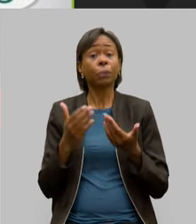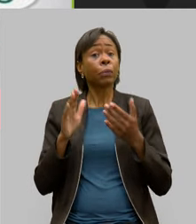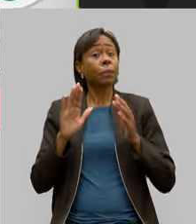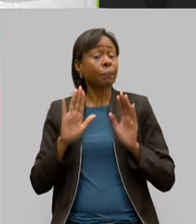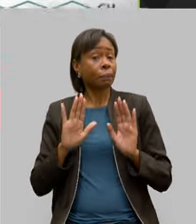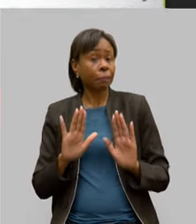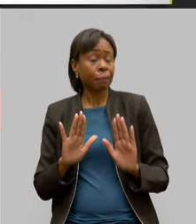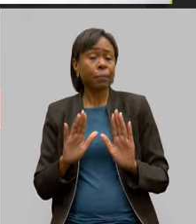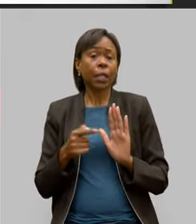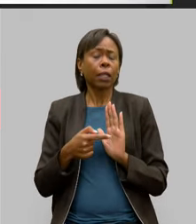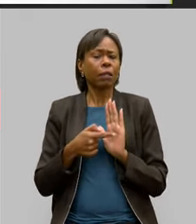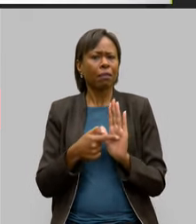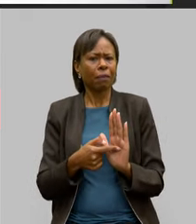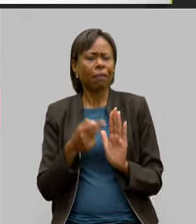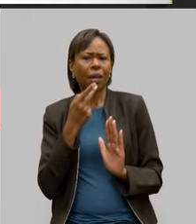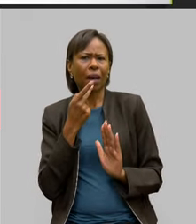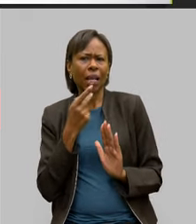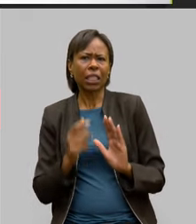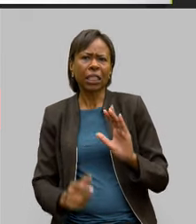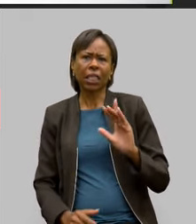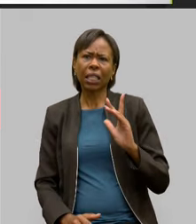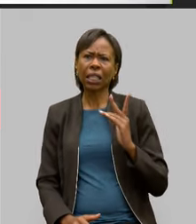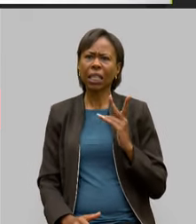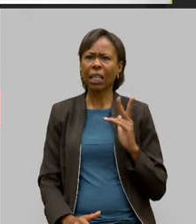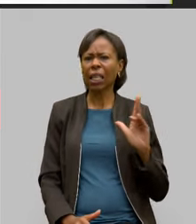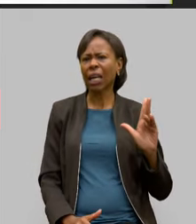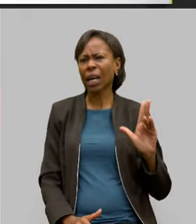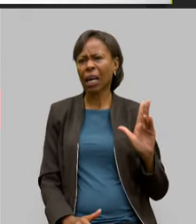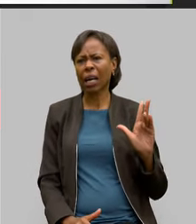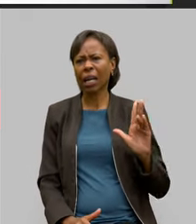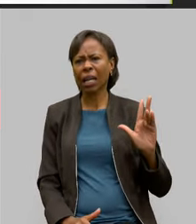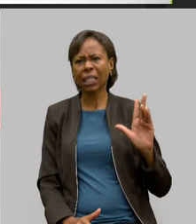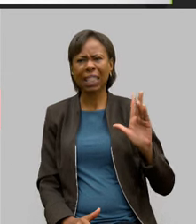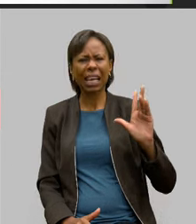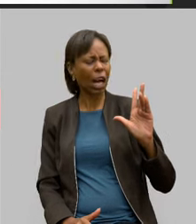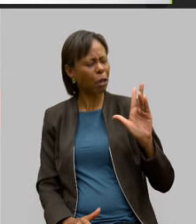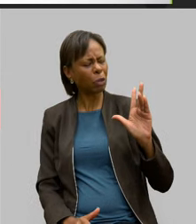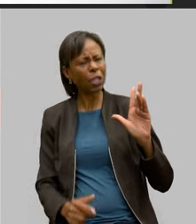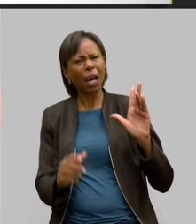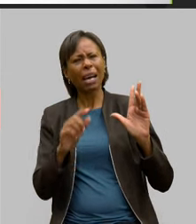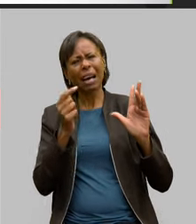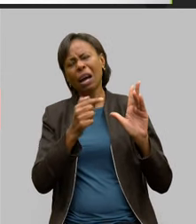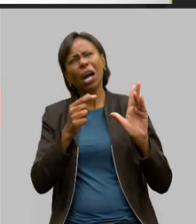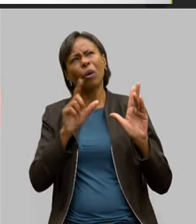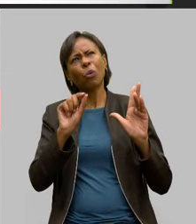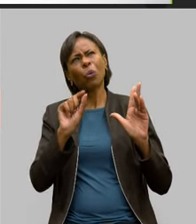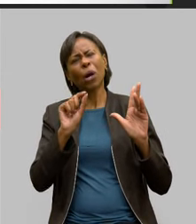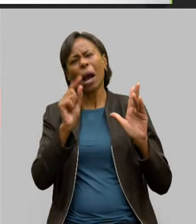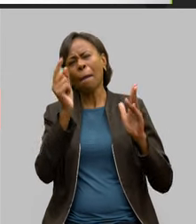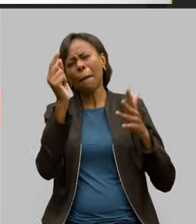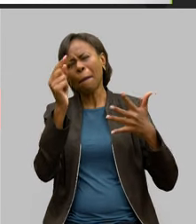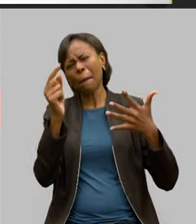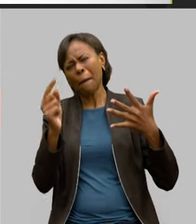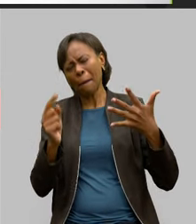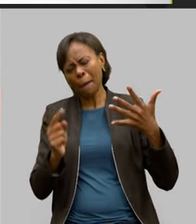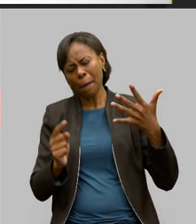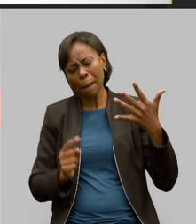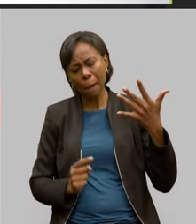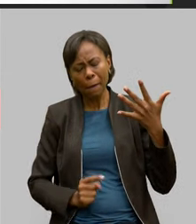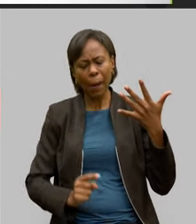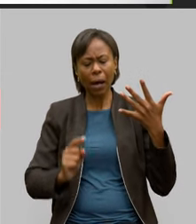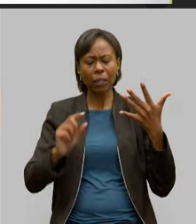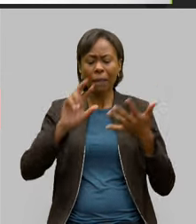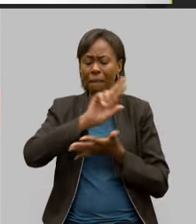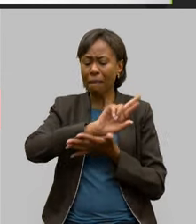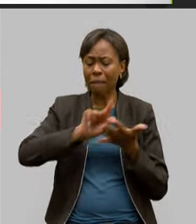gente fala de cannabis nós estamos falando de uma série enorme de cannabis que